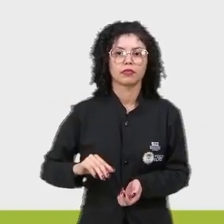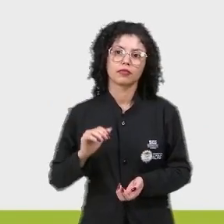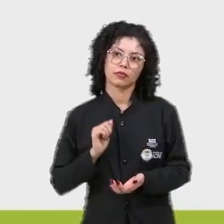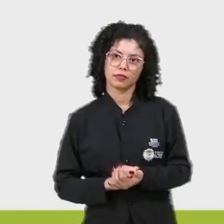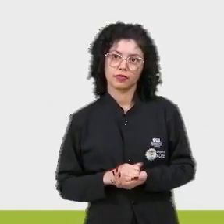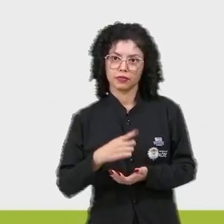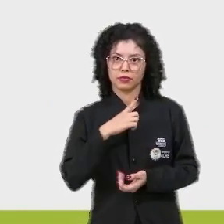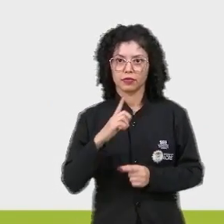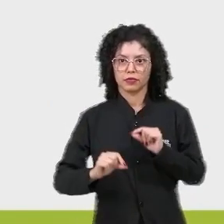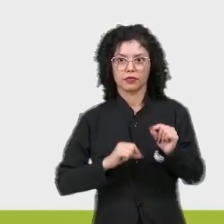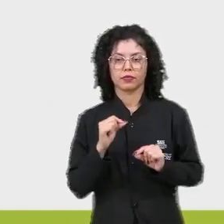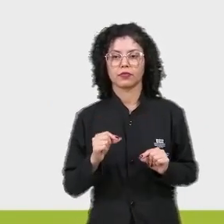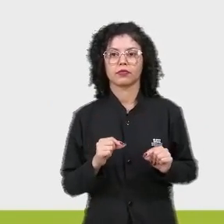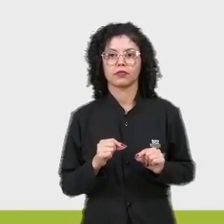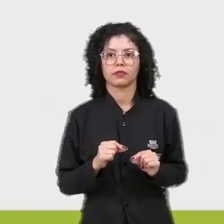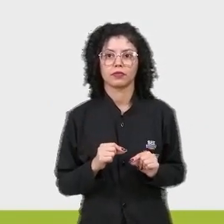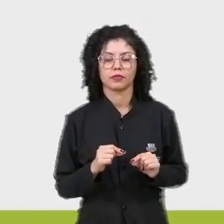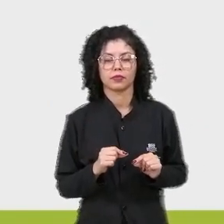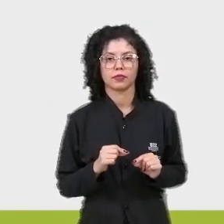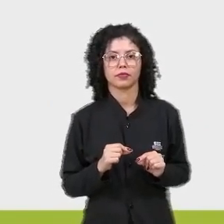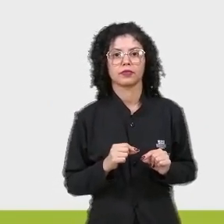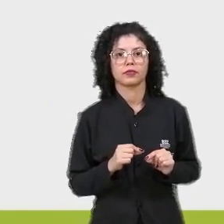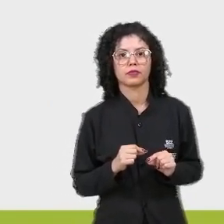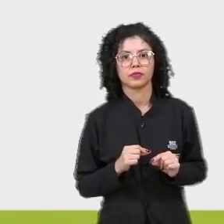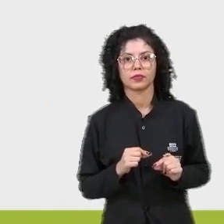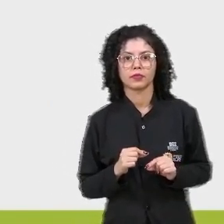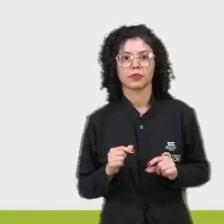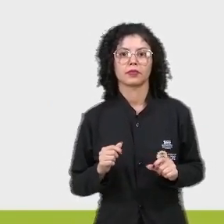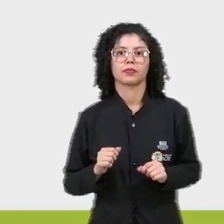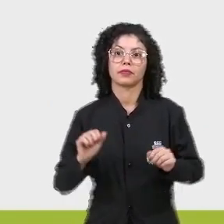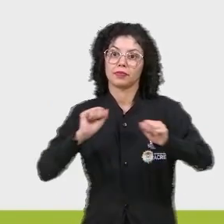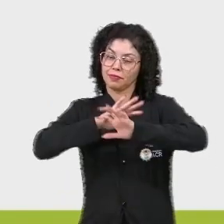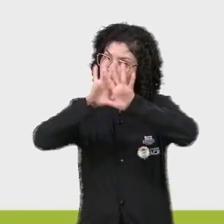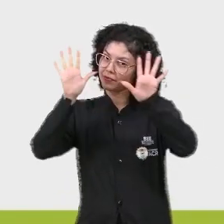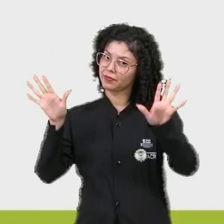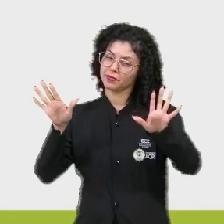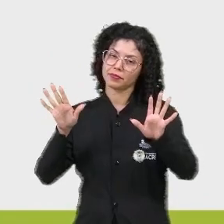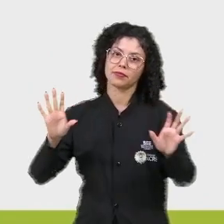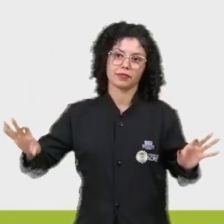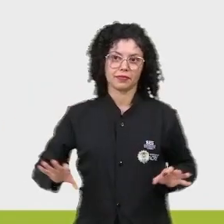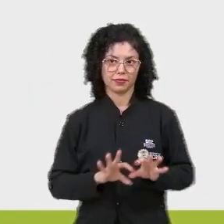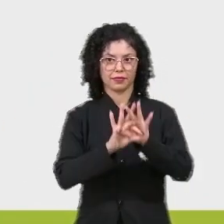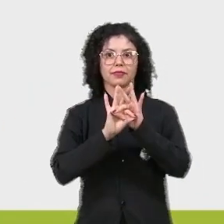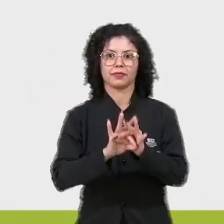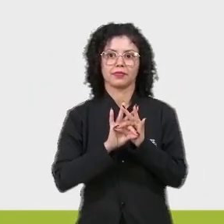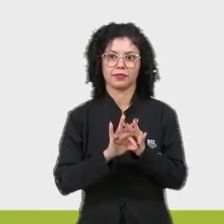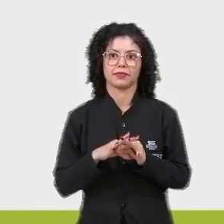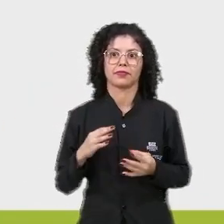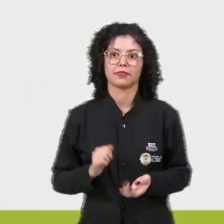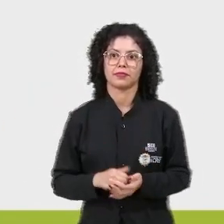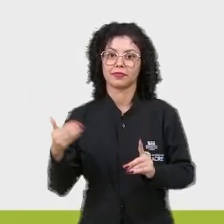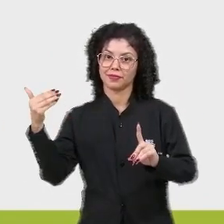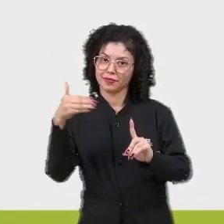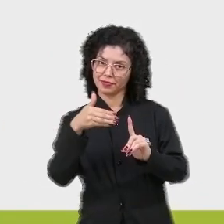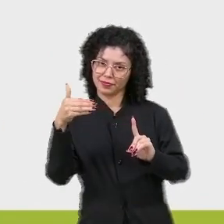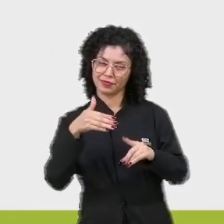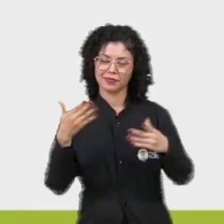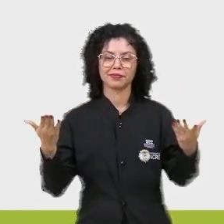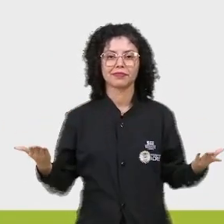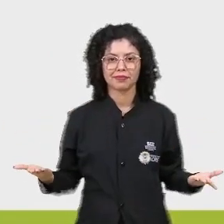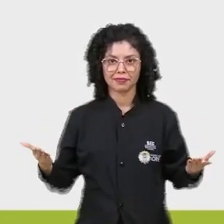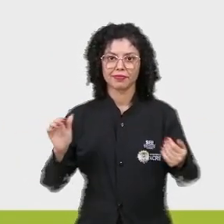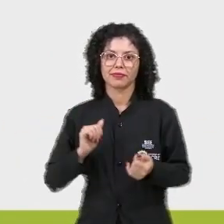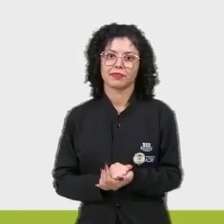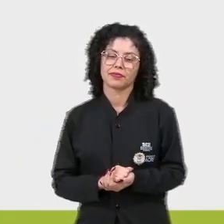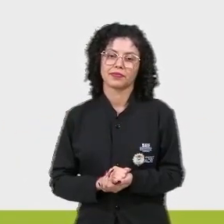tela nós temos aí uma clara, né, intertextualidade, uma clara referência a